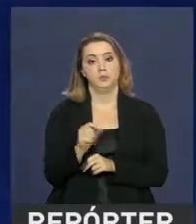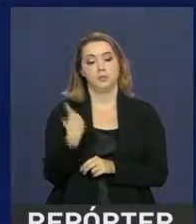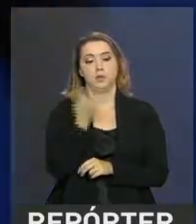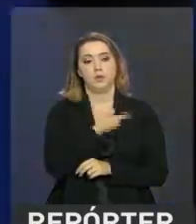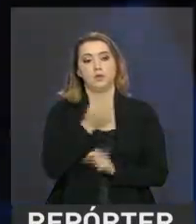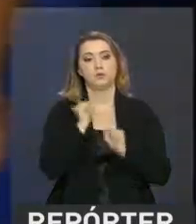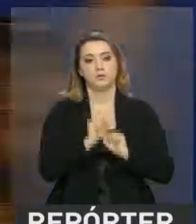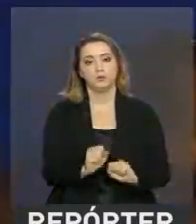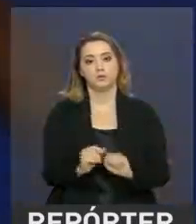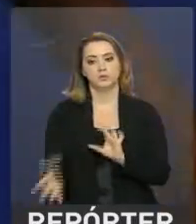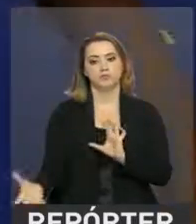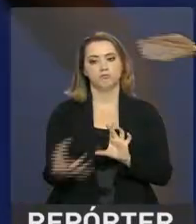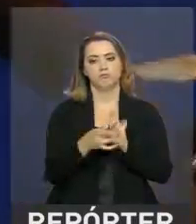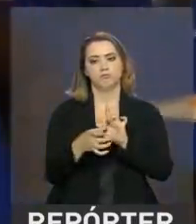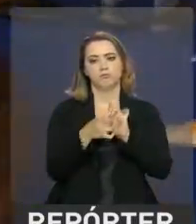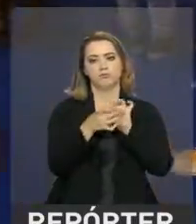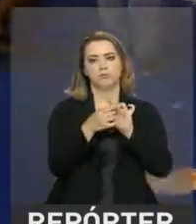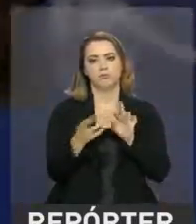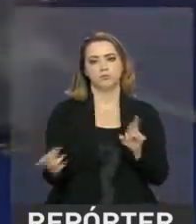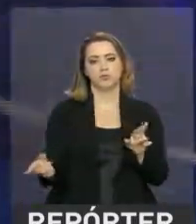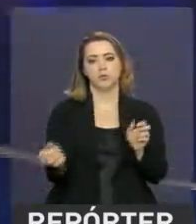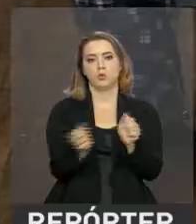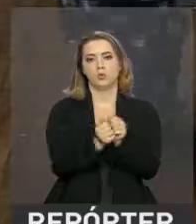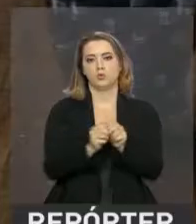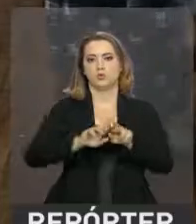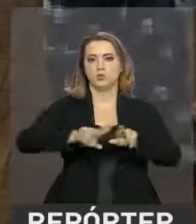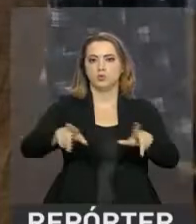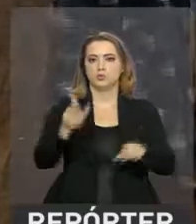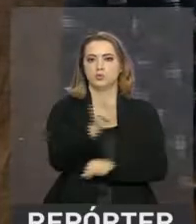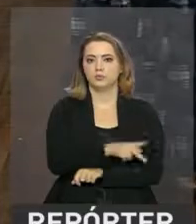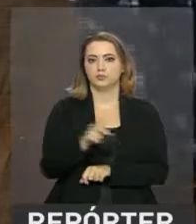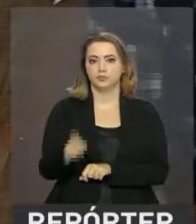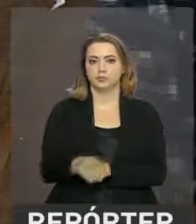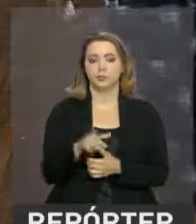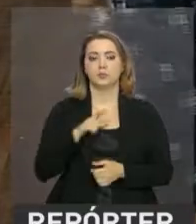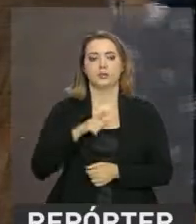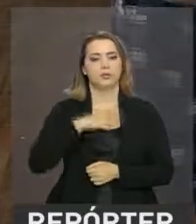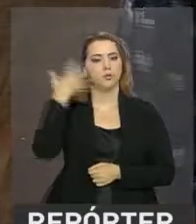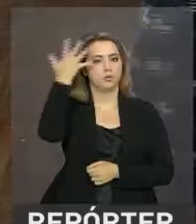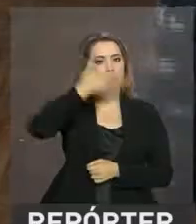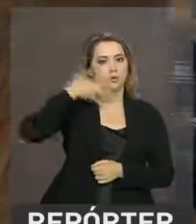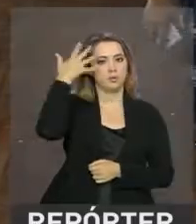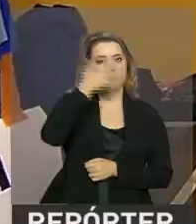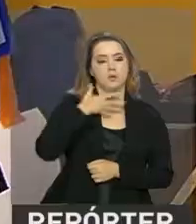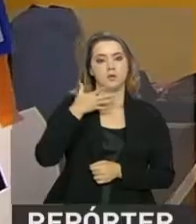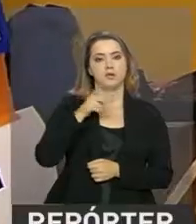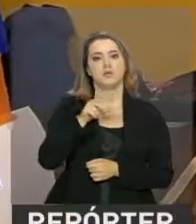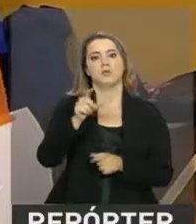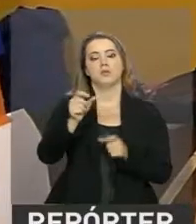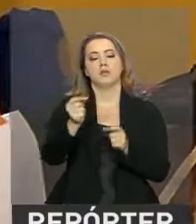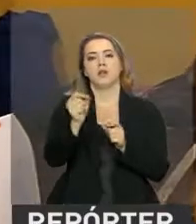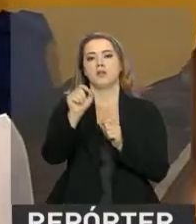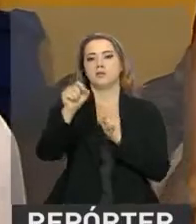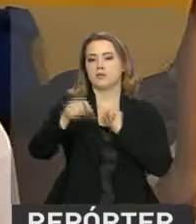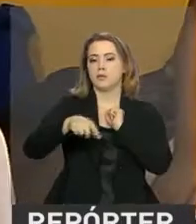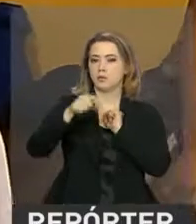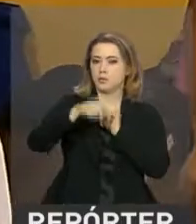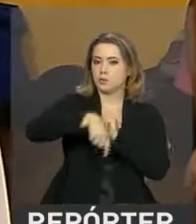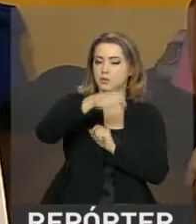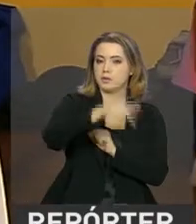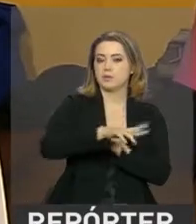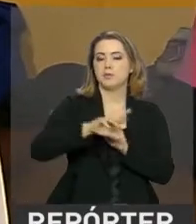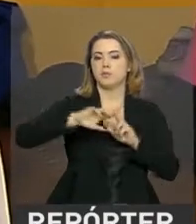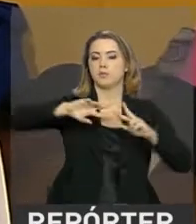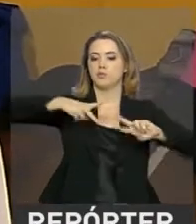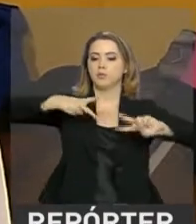gente consegue essa integração junto aos professores. Tem ainda palestras sobre transgênicos. Neste stand, as